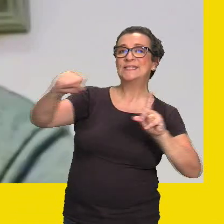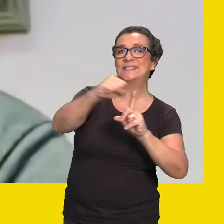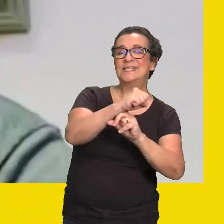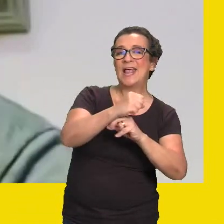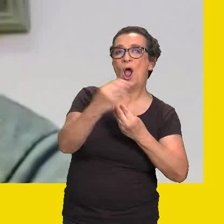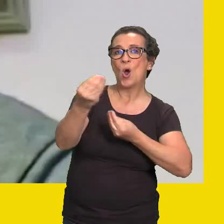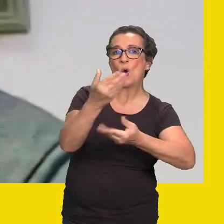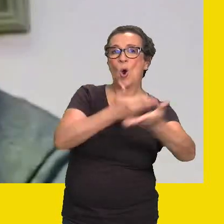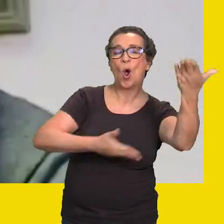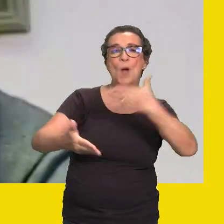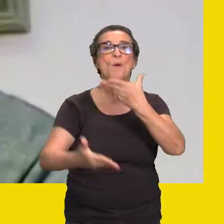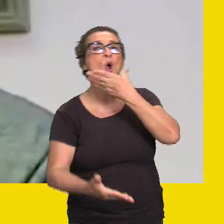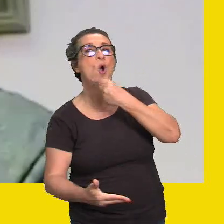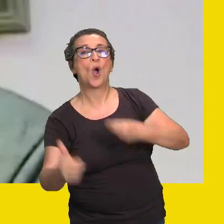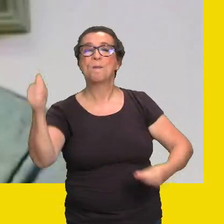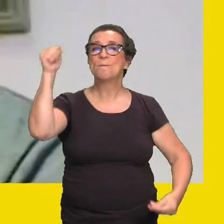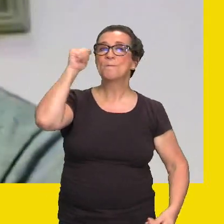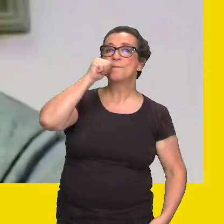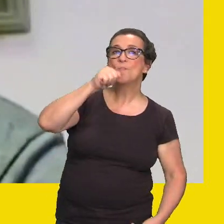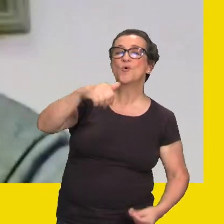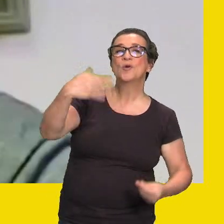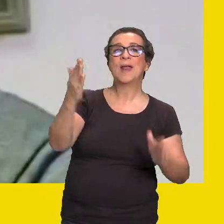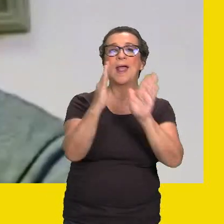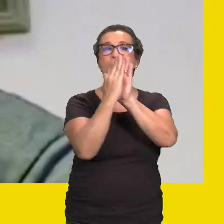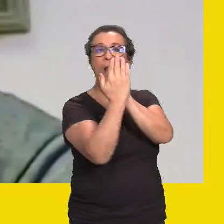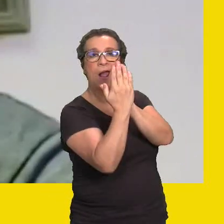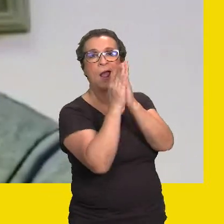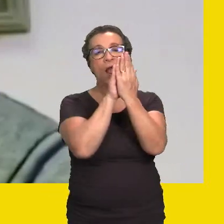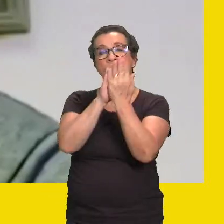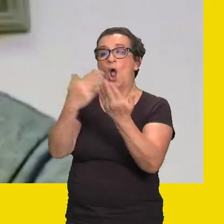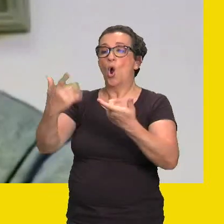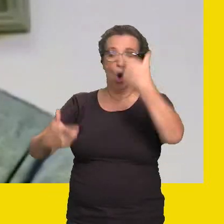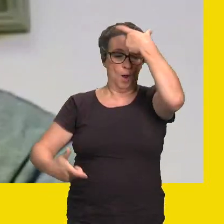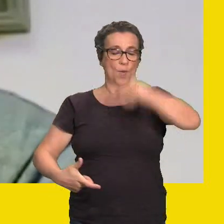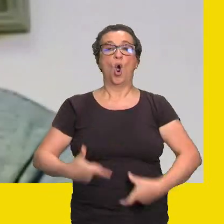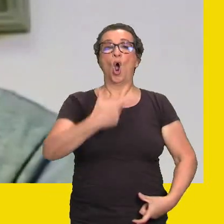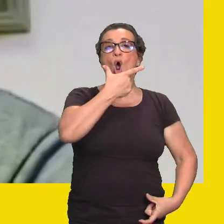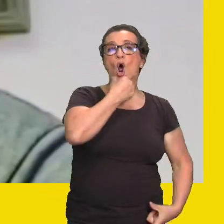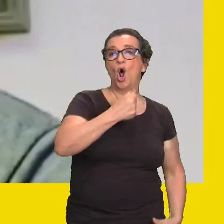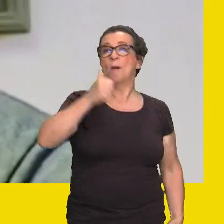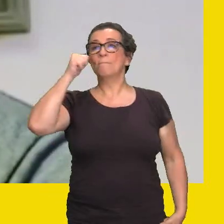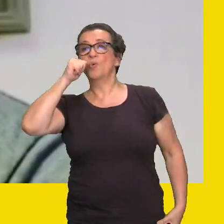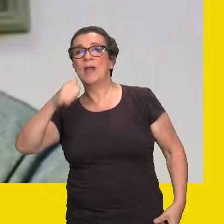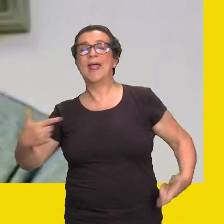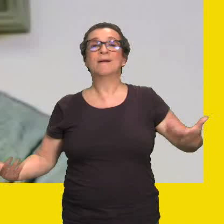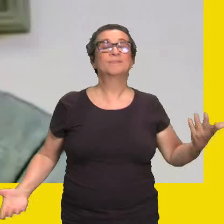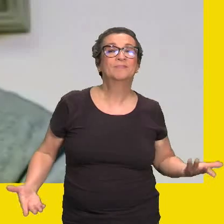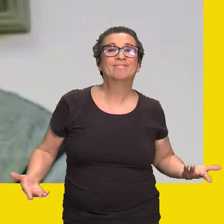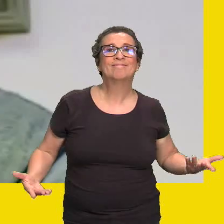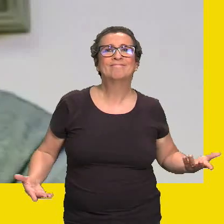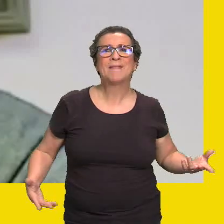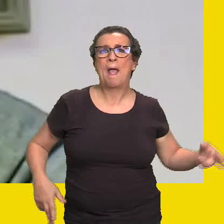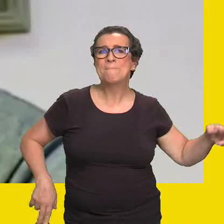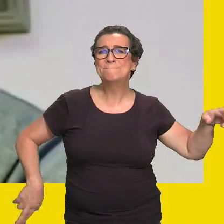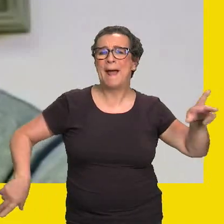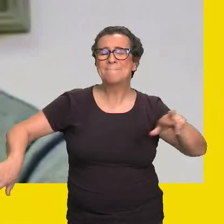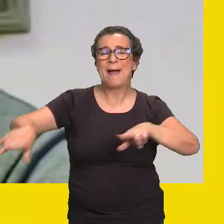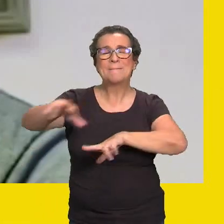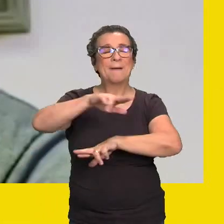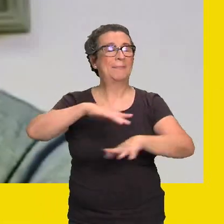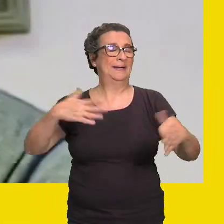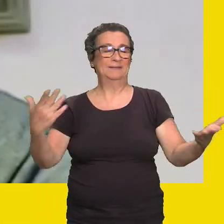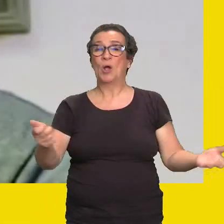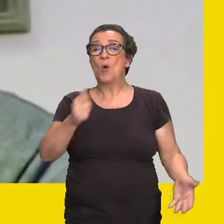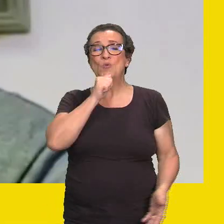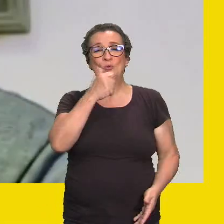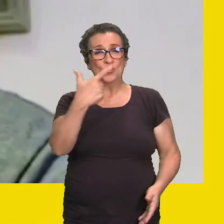a homens e mulheres, ou como ser homem, como ser mulher, e etc. Se a gente não pensar na